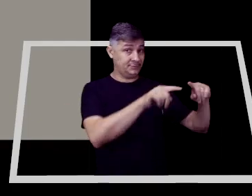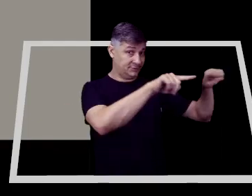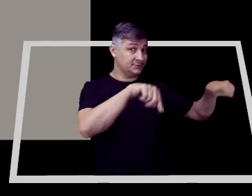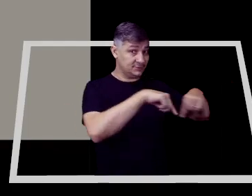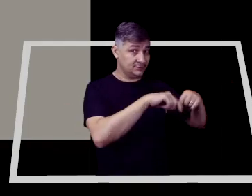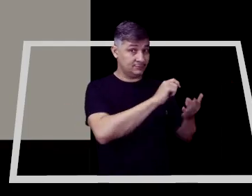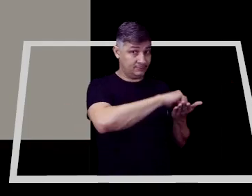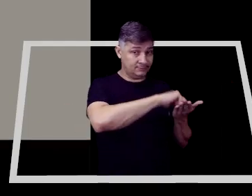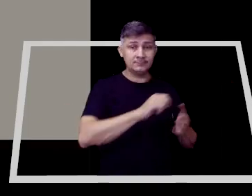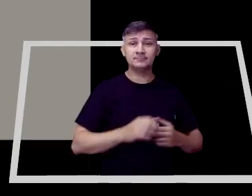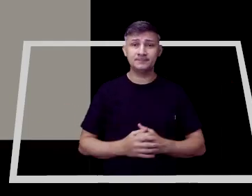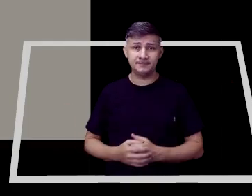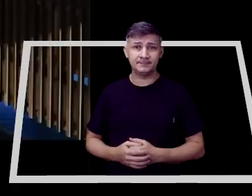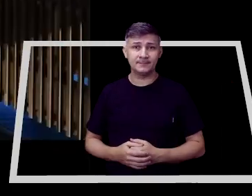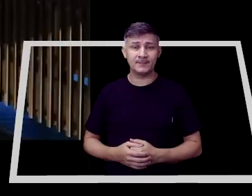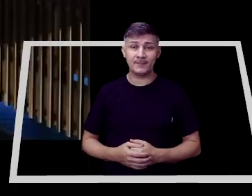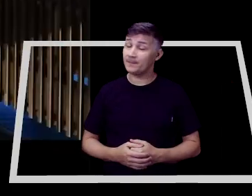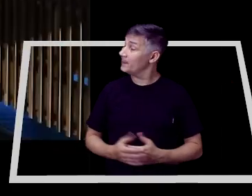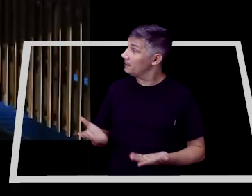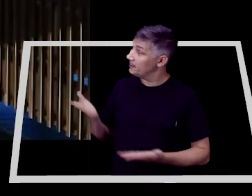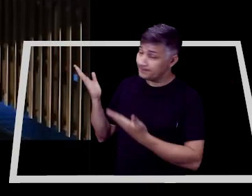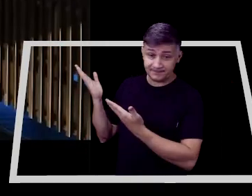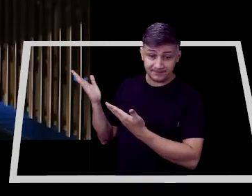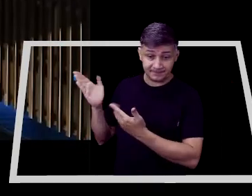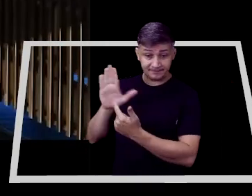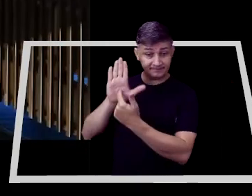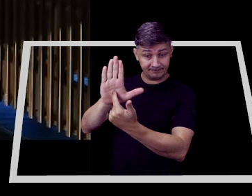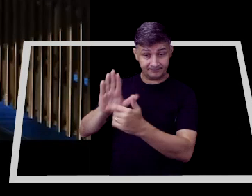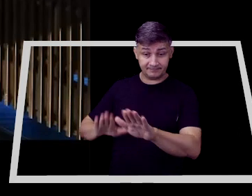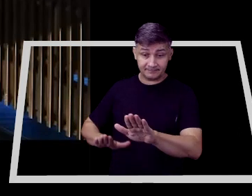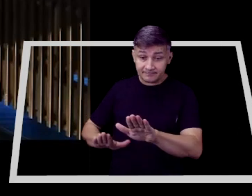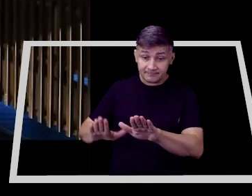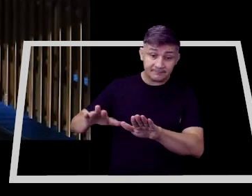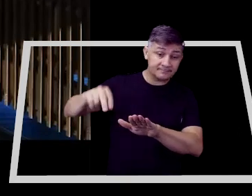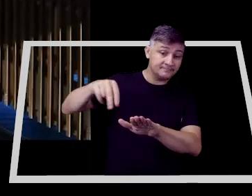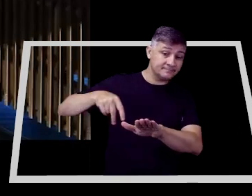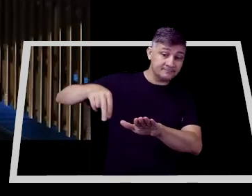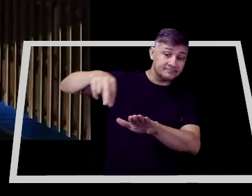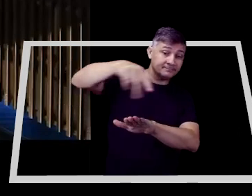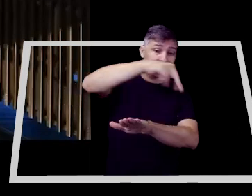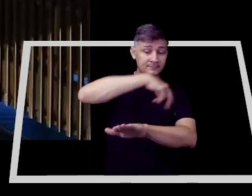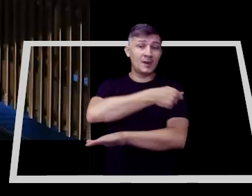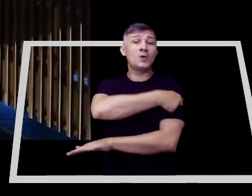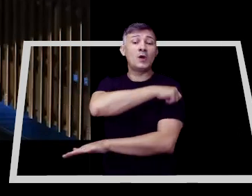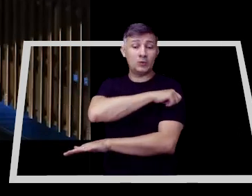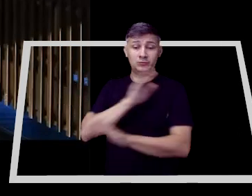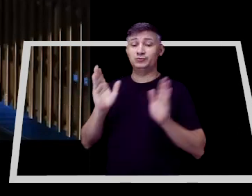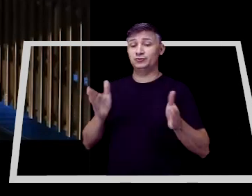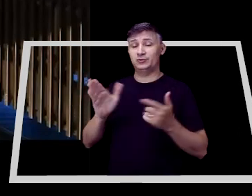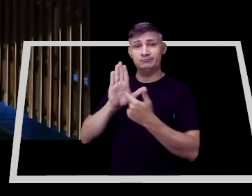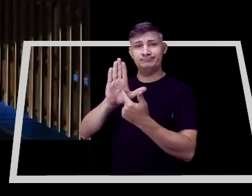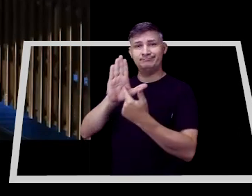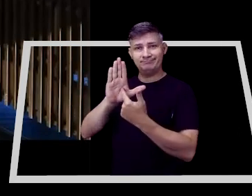e, e a gente encerra com essa imagem aqui da rampa e dos estudantes aí